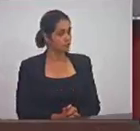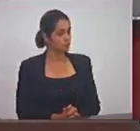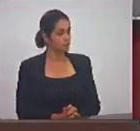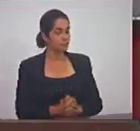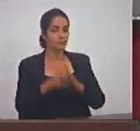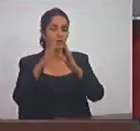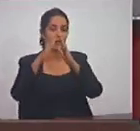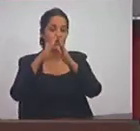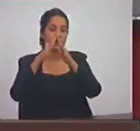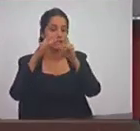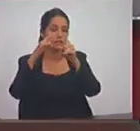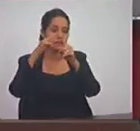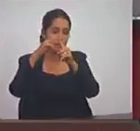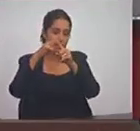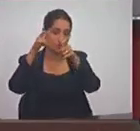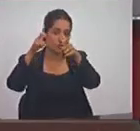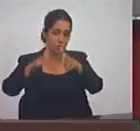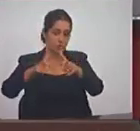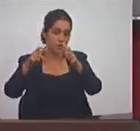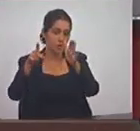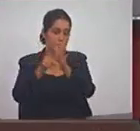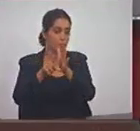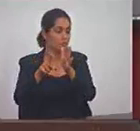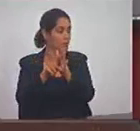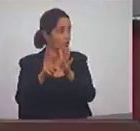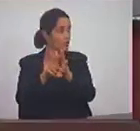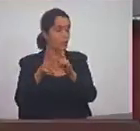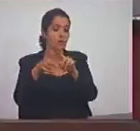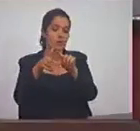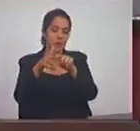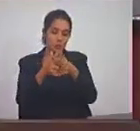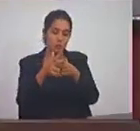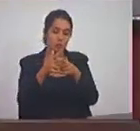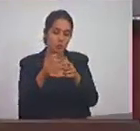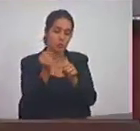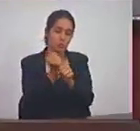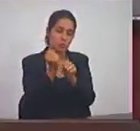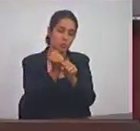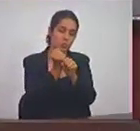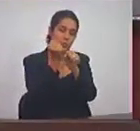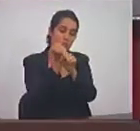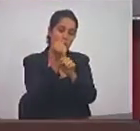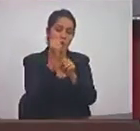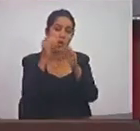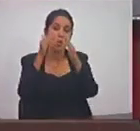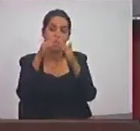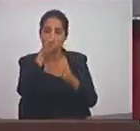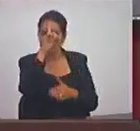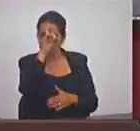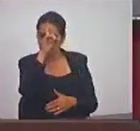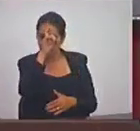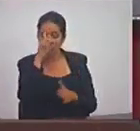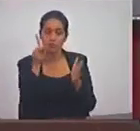igreja do padre Márcio Tadeu, para que possa reformar o posto de saúde e dar início, retorno aos